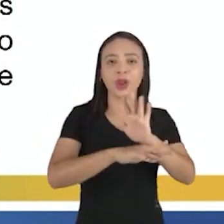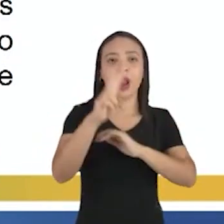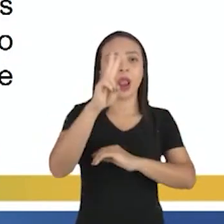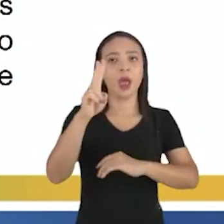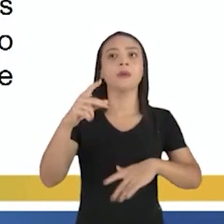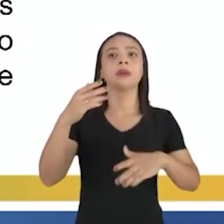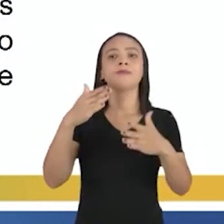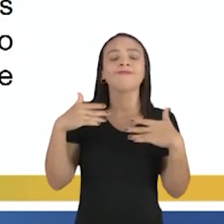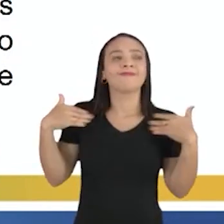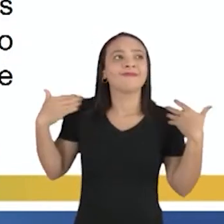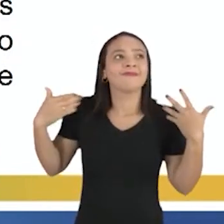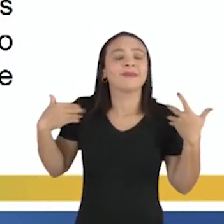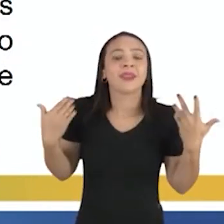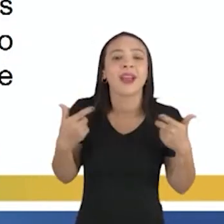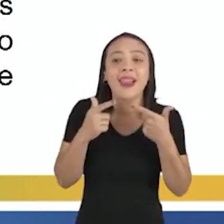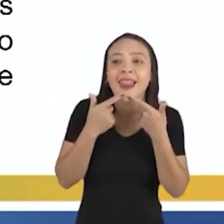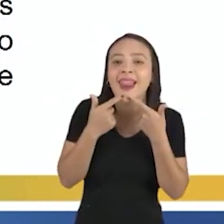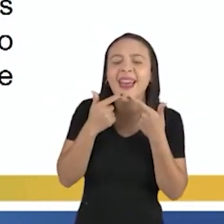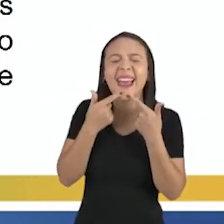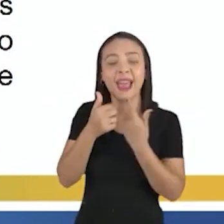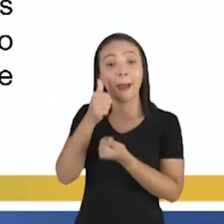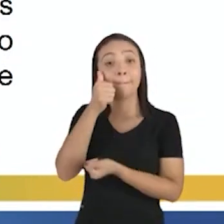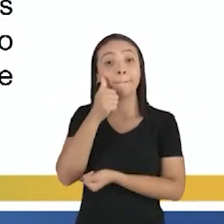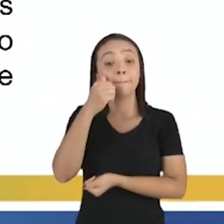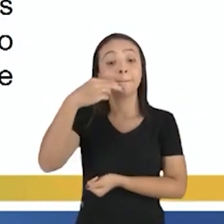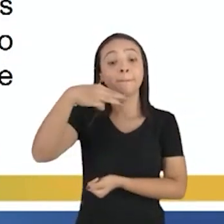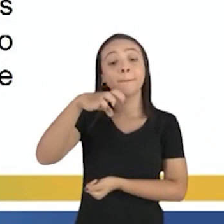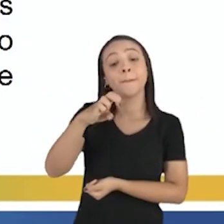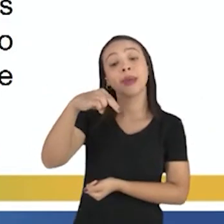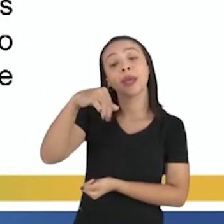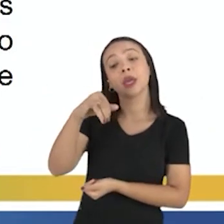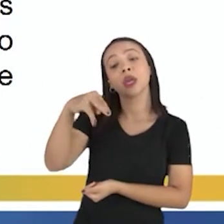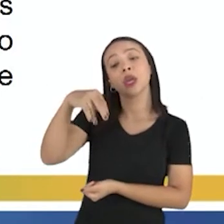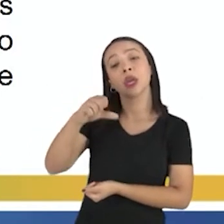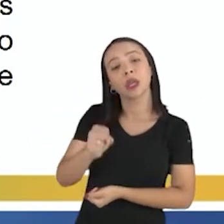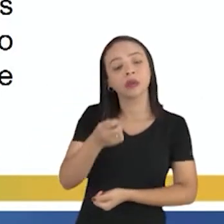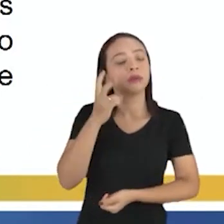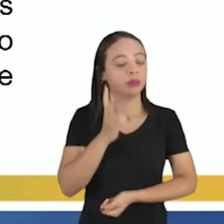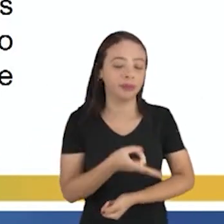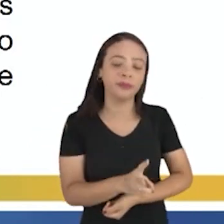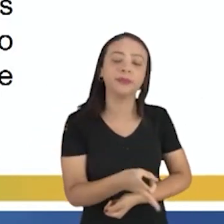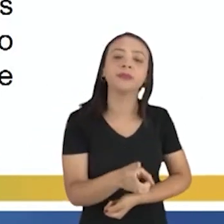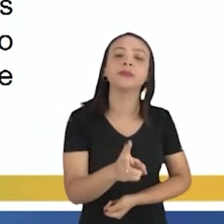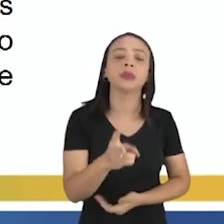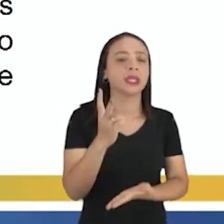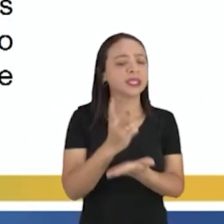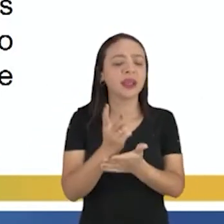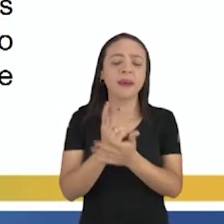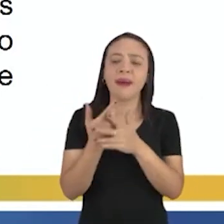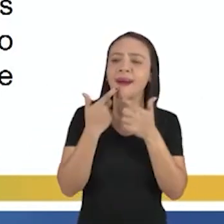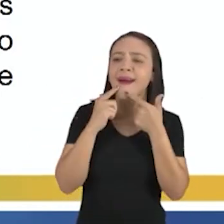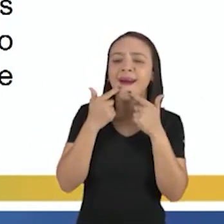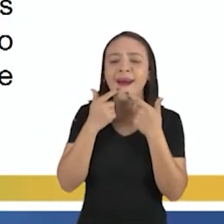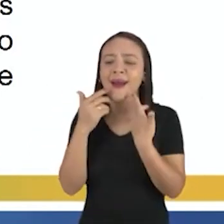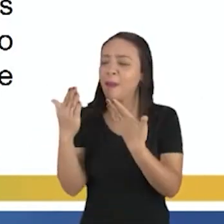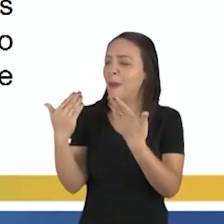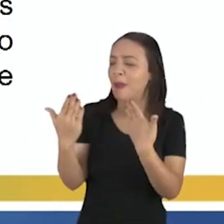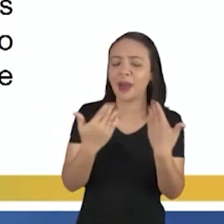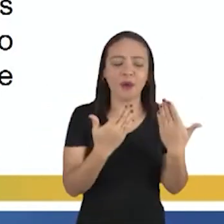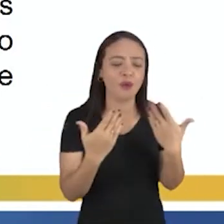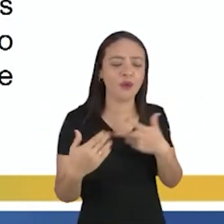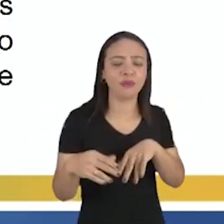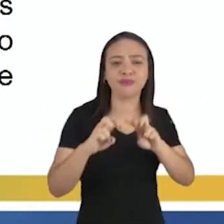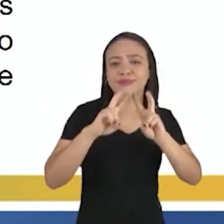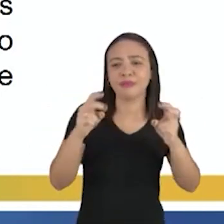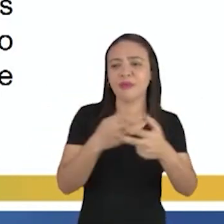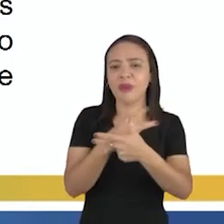alegres meninas e continua. As alegres meninas que estavam sempre rindo, comentando do besouro